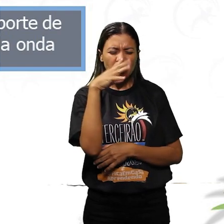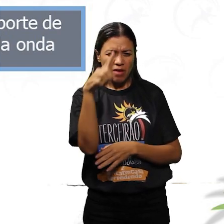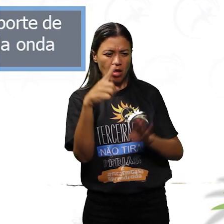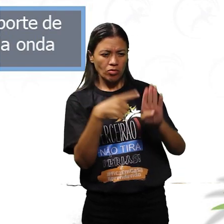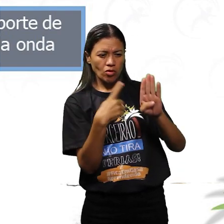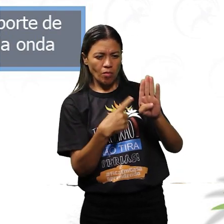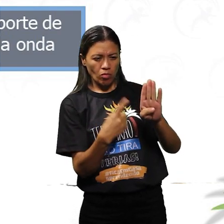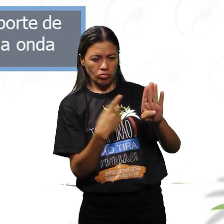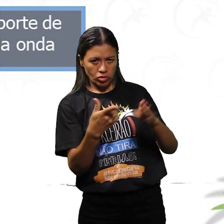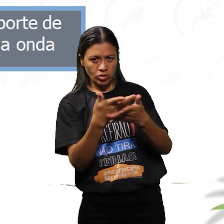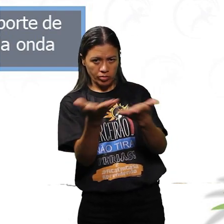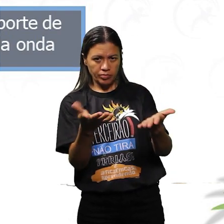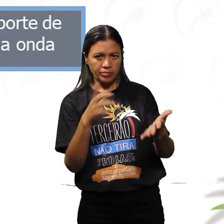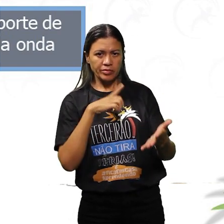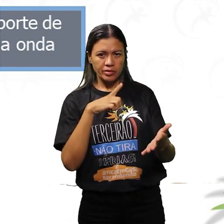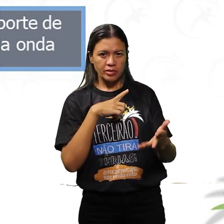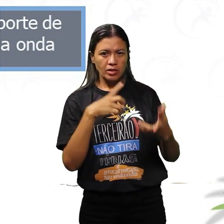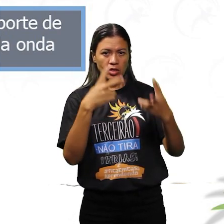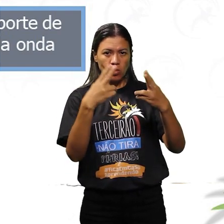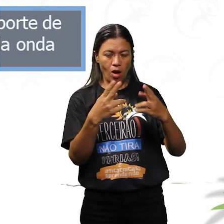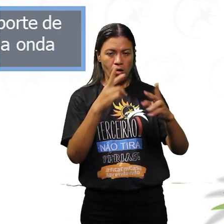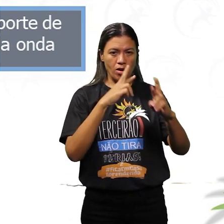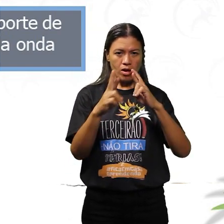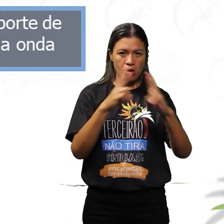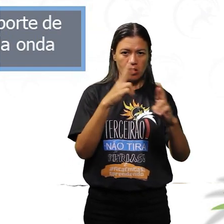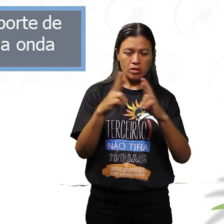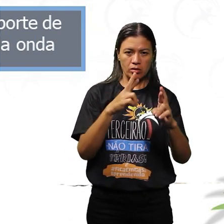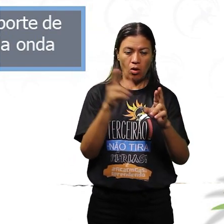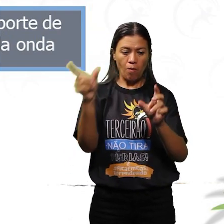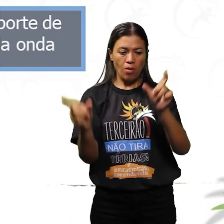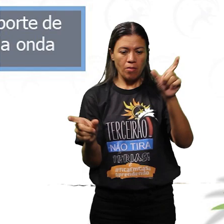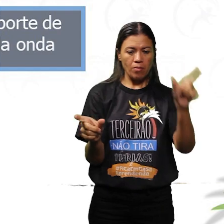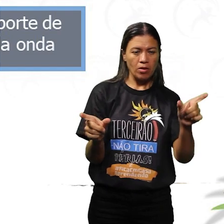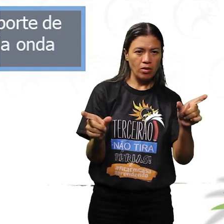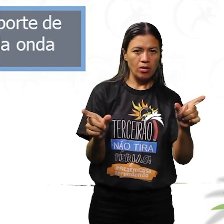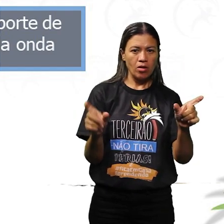material, tu tem, com a mesma relação de proporção,